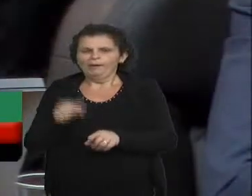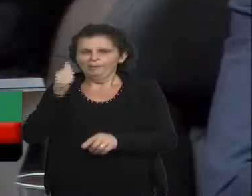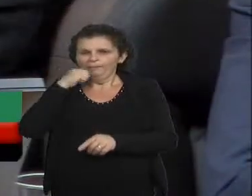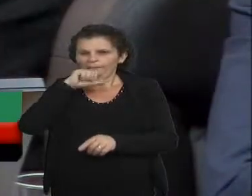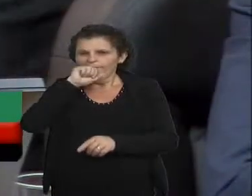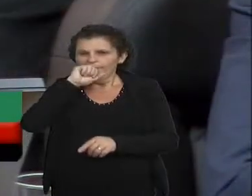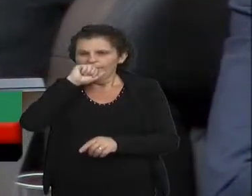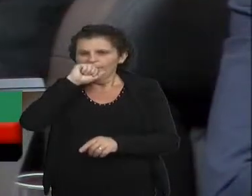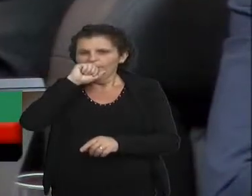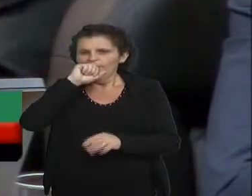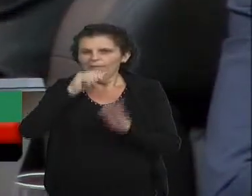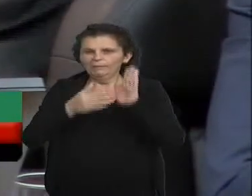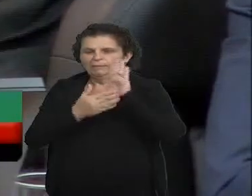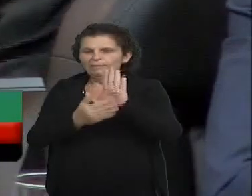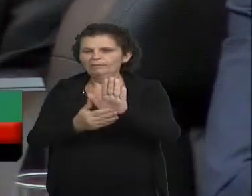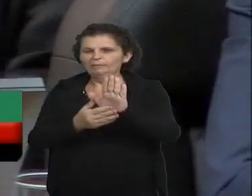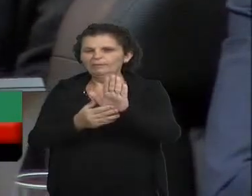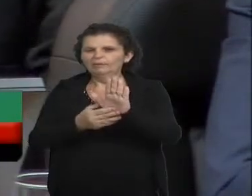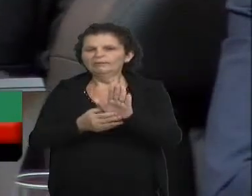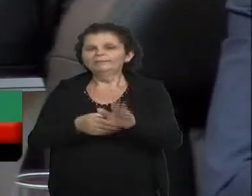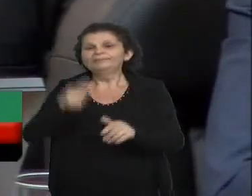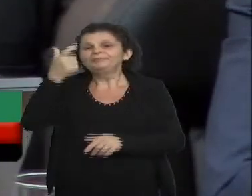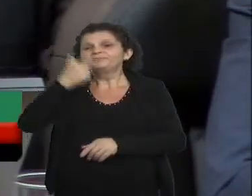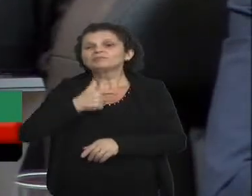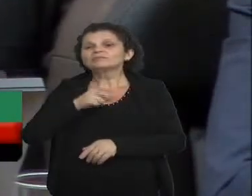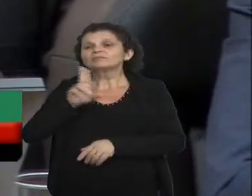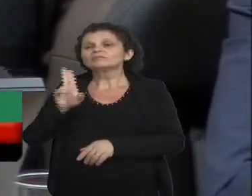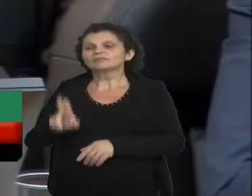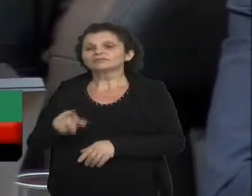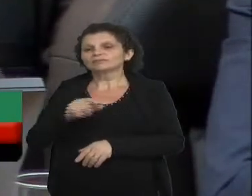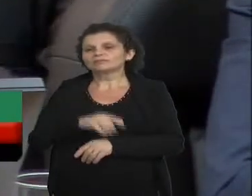para as pessoas saberem de quem que nós estamos